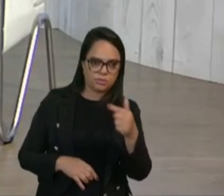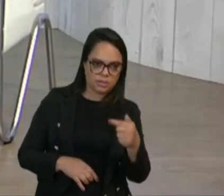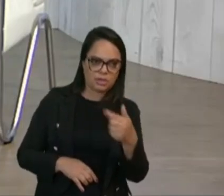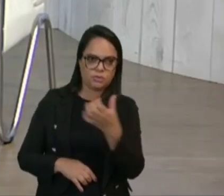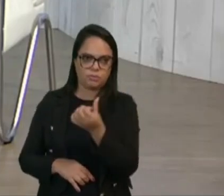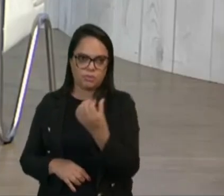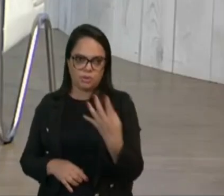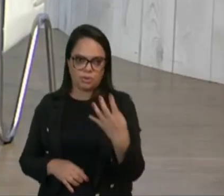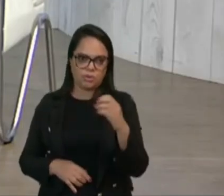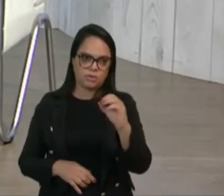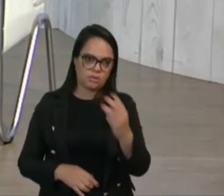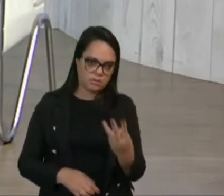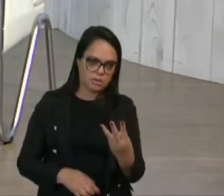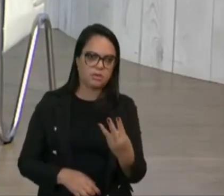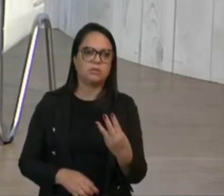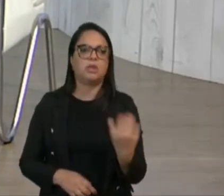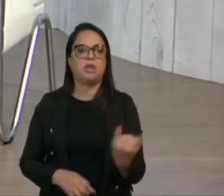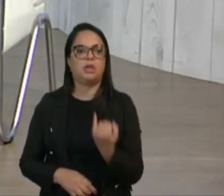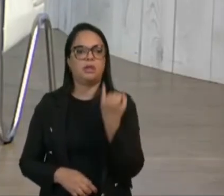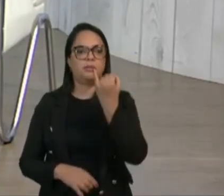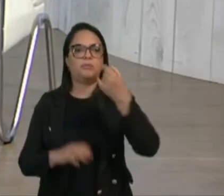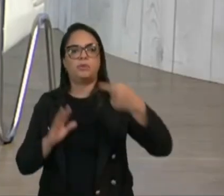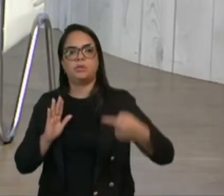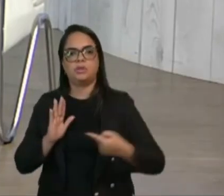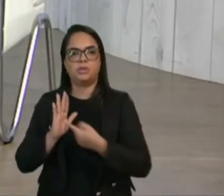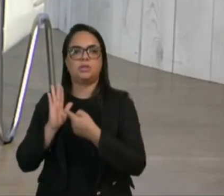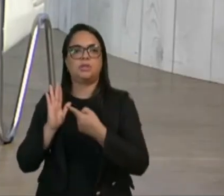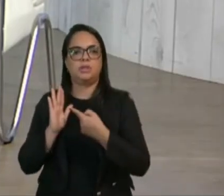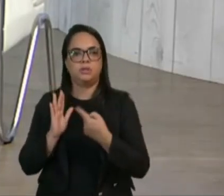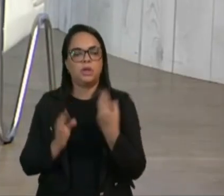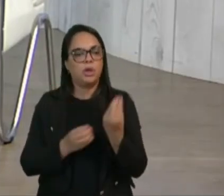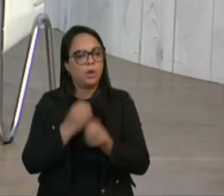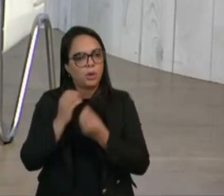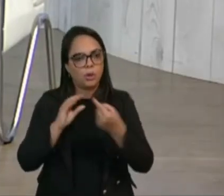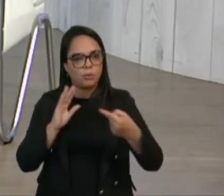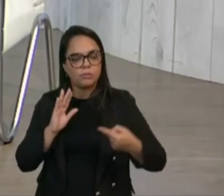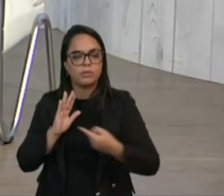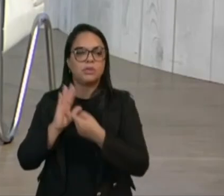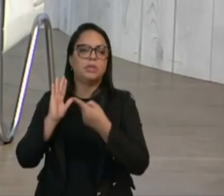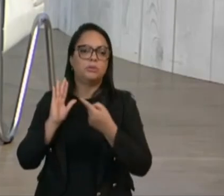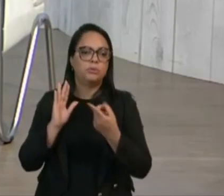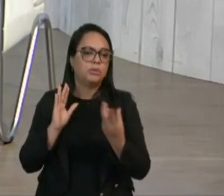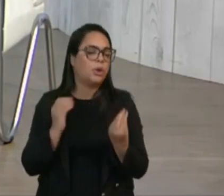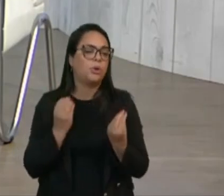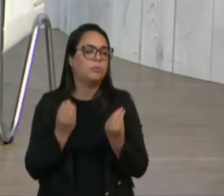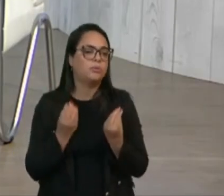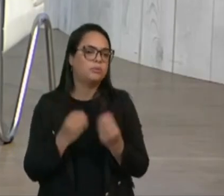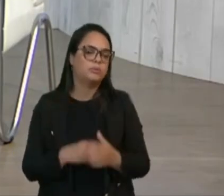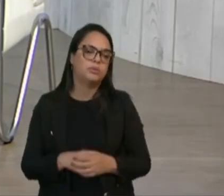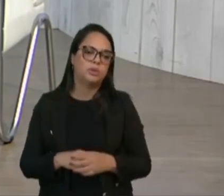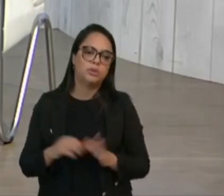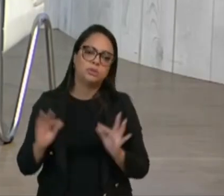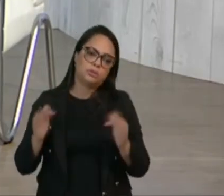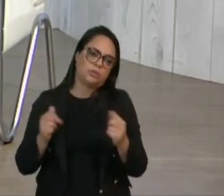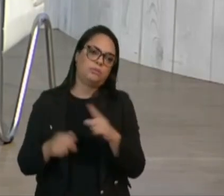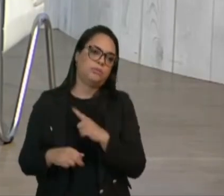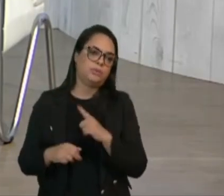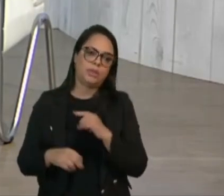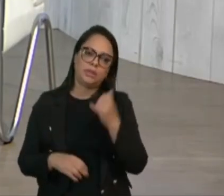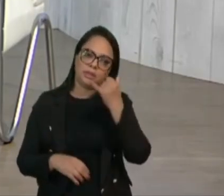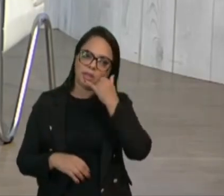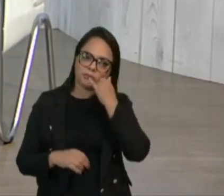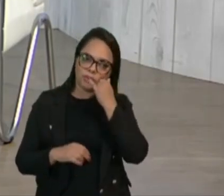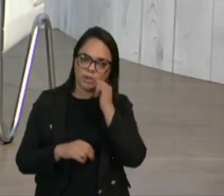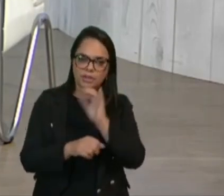3257-6403, tá? É muito importante denunciar. Como se denuncia? Todo mundo hoje tem um celular que filma, que tira